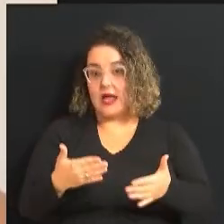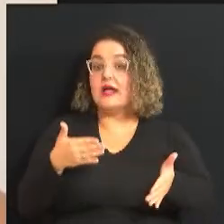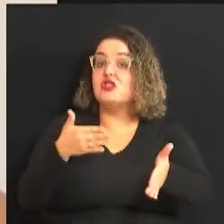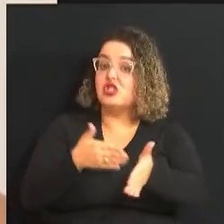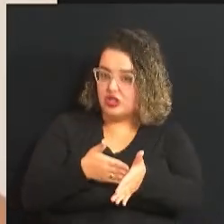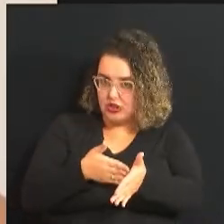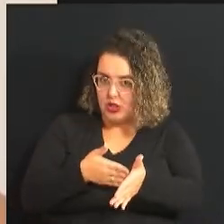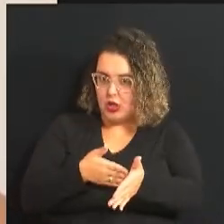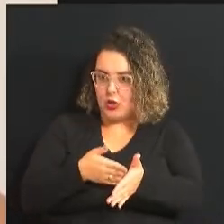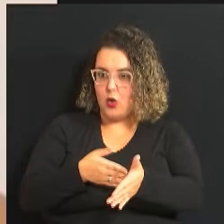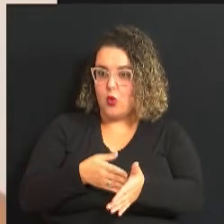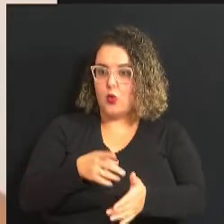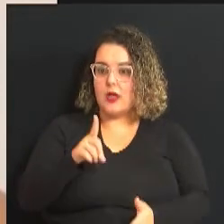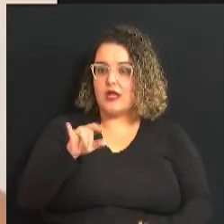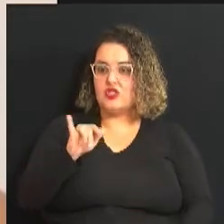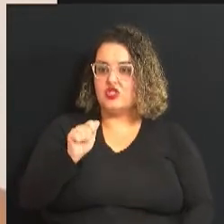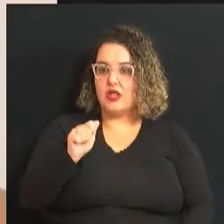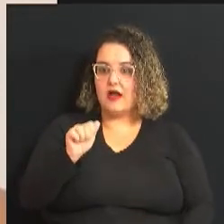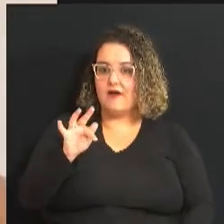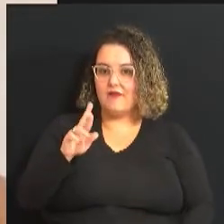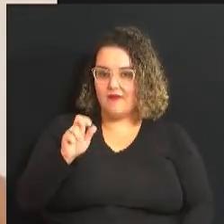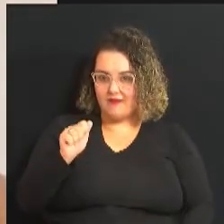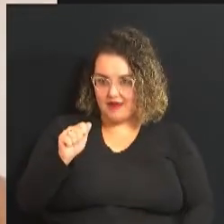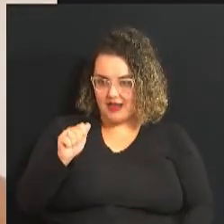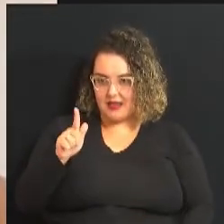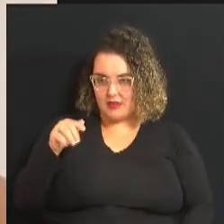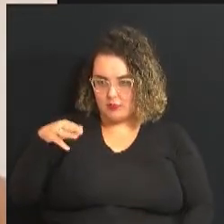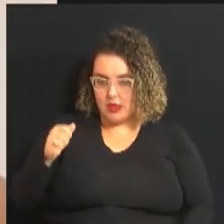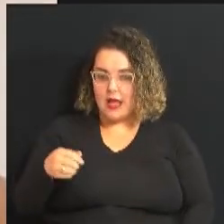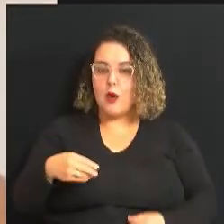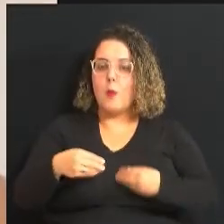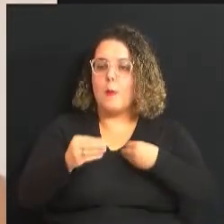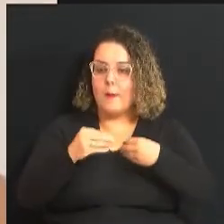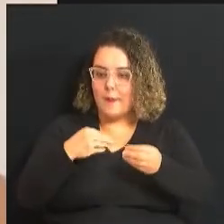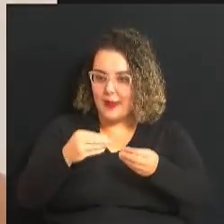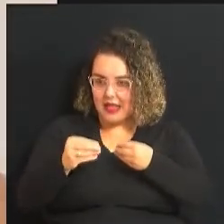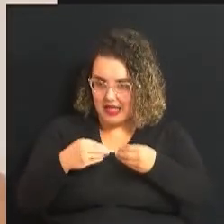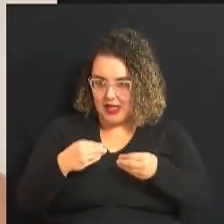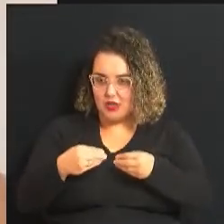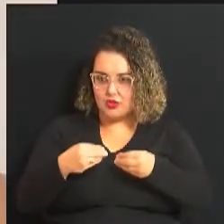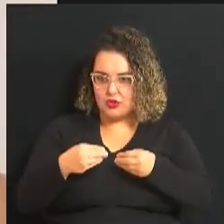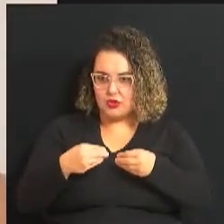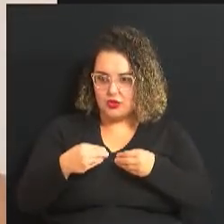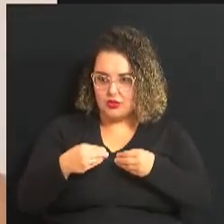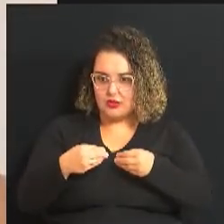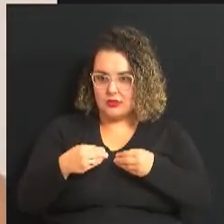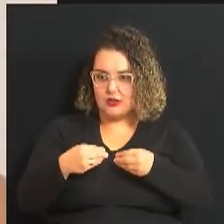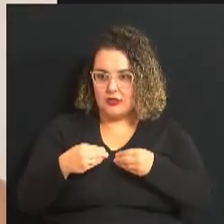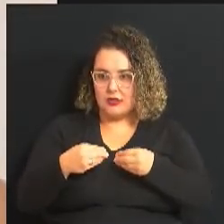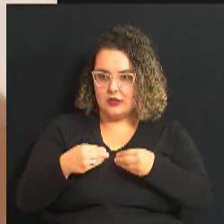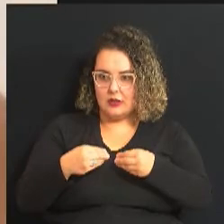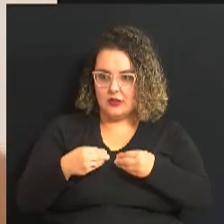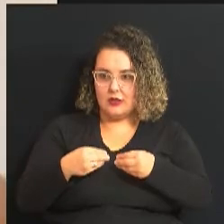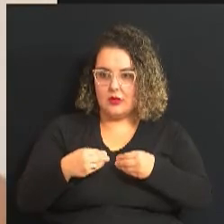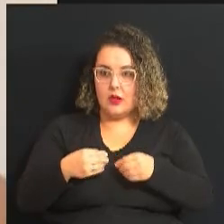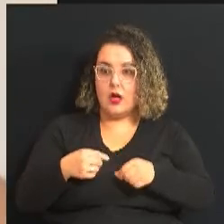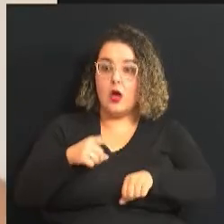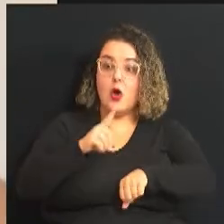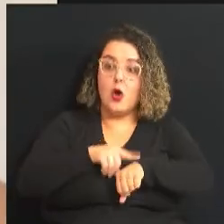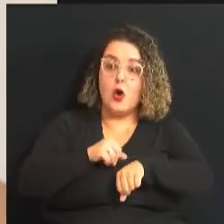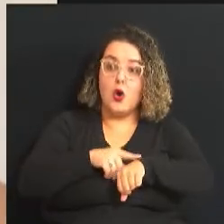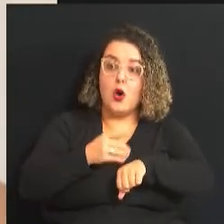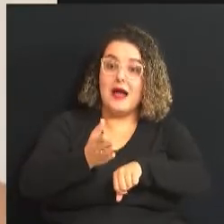o diafragma? Ele é um plástico que tampa, ele é colocado, tem que ser inserido algumas horas antes